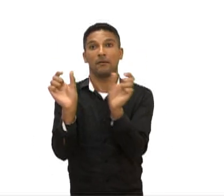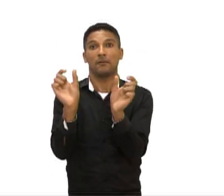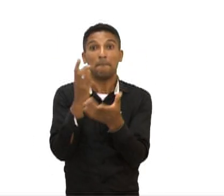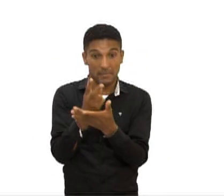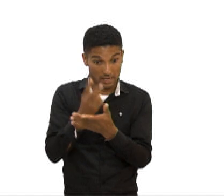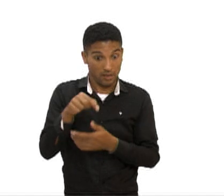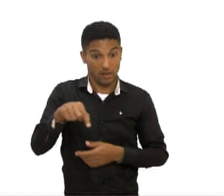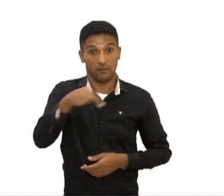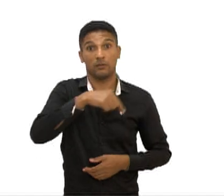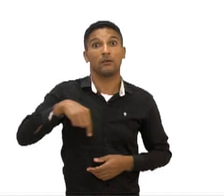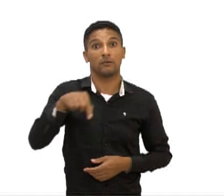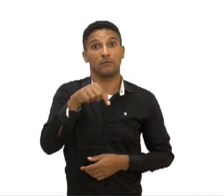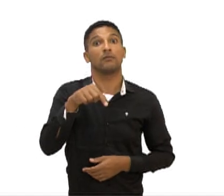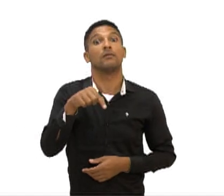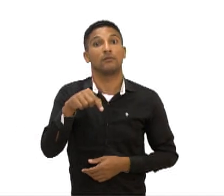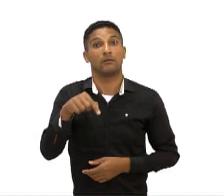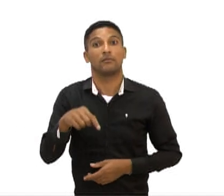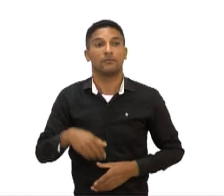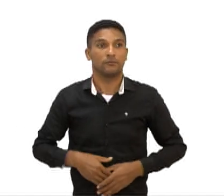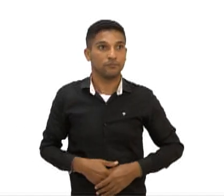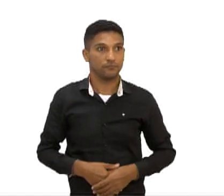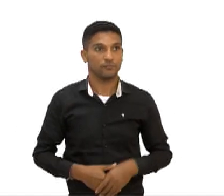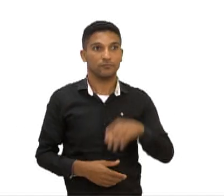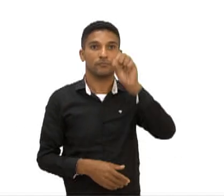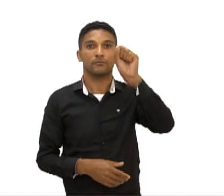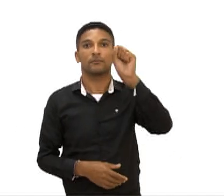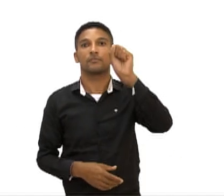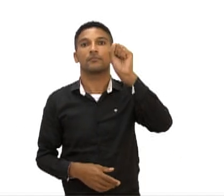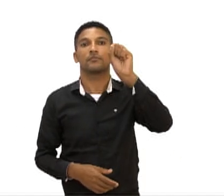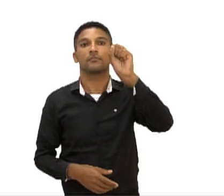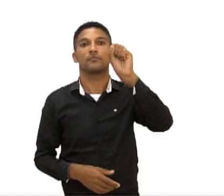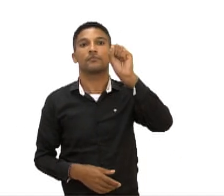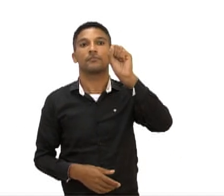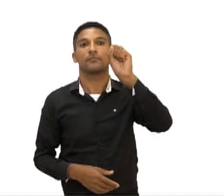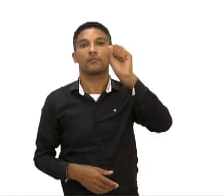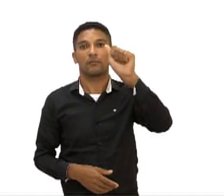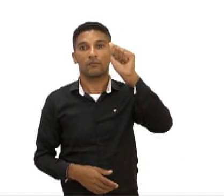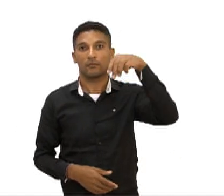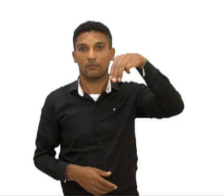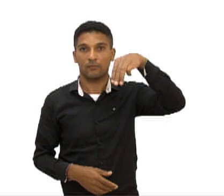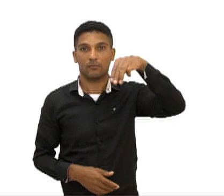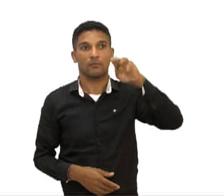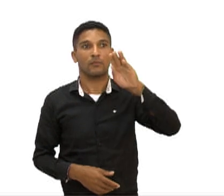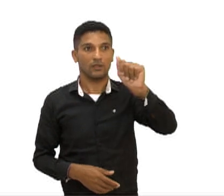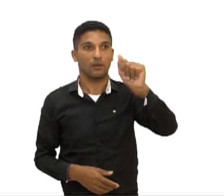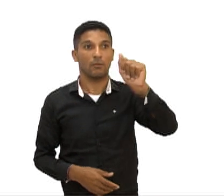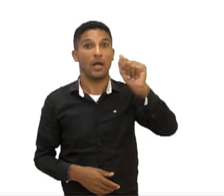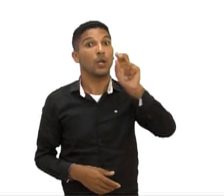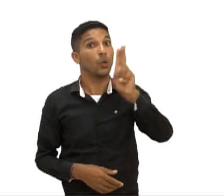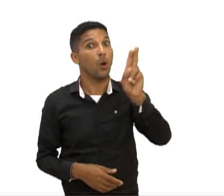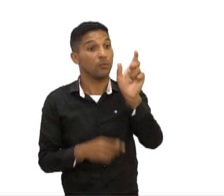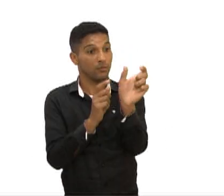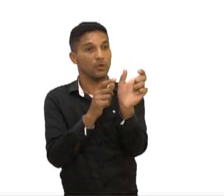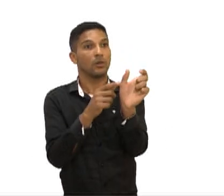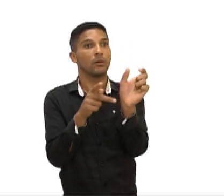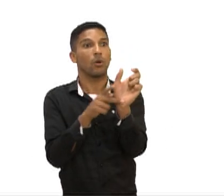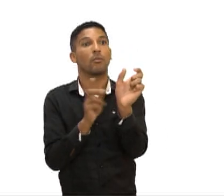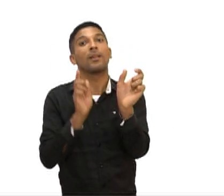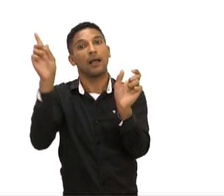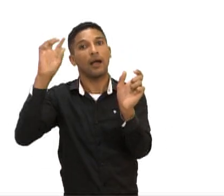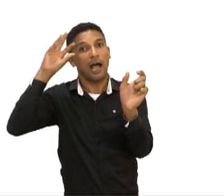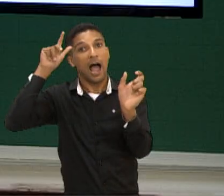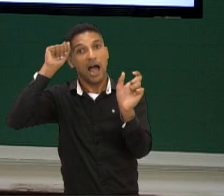samba é um nome angolês, que teve sua ampliação e popularização no Brasil na segunda metade do século XIX.